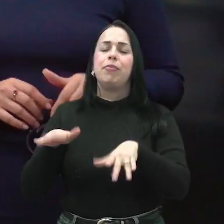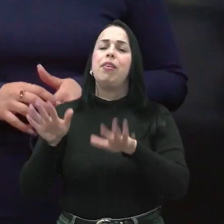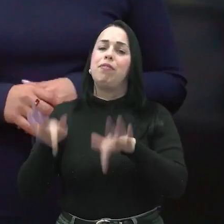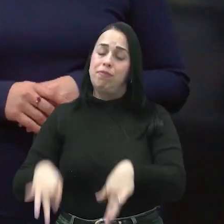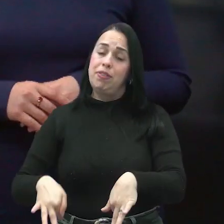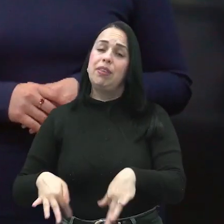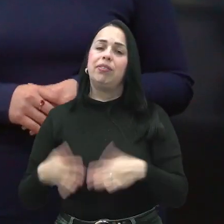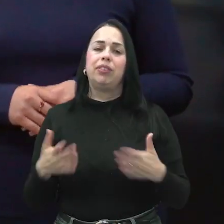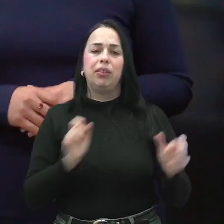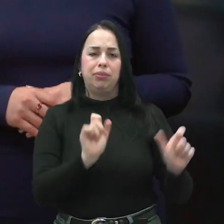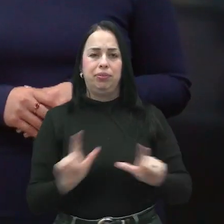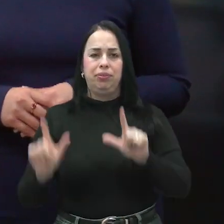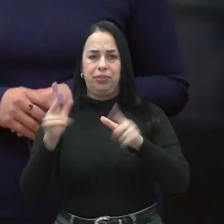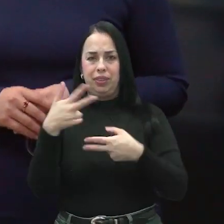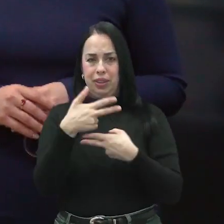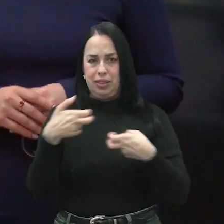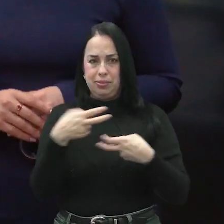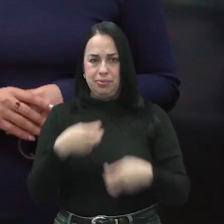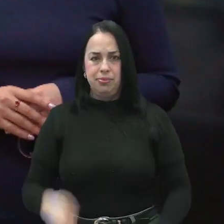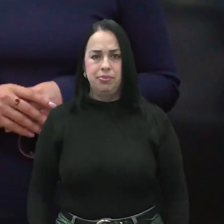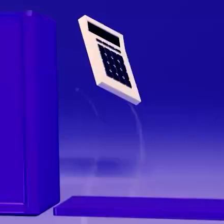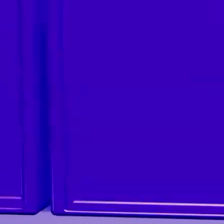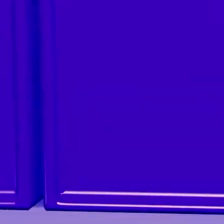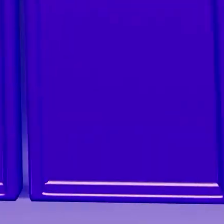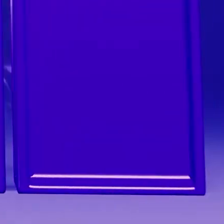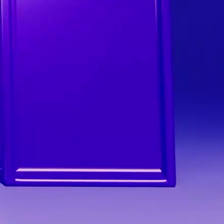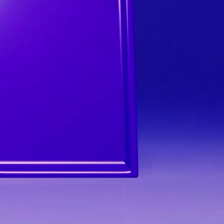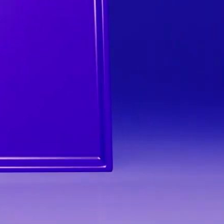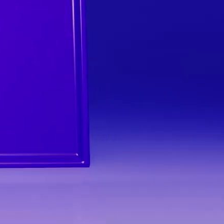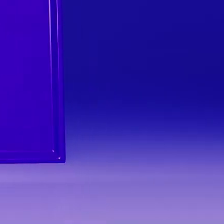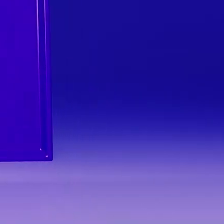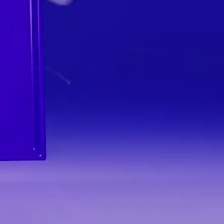difícil. Vamos ver no quadro Empreende Sebrae.